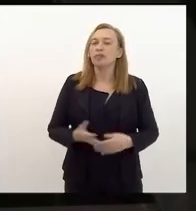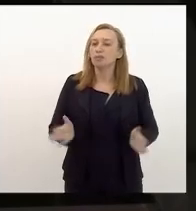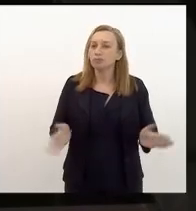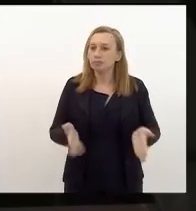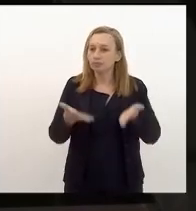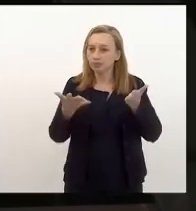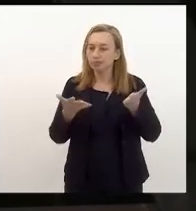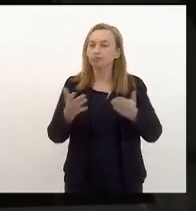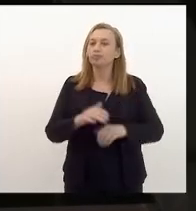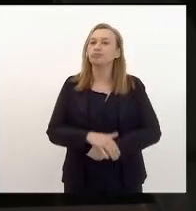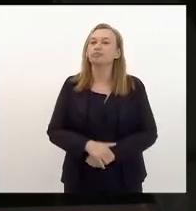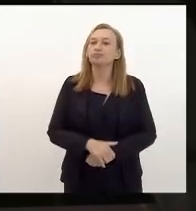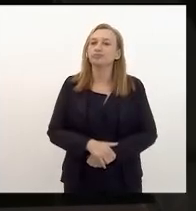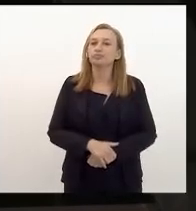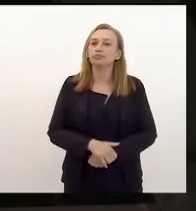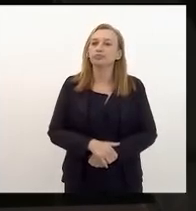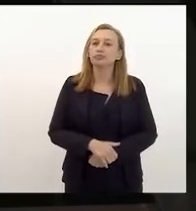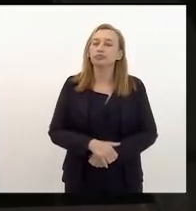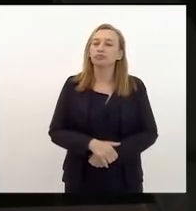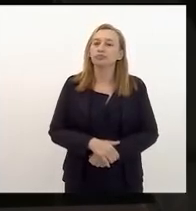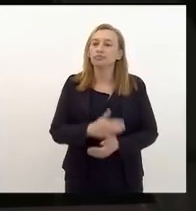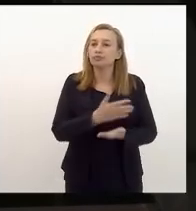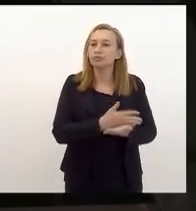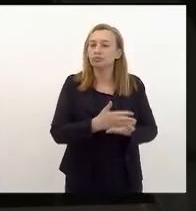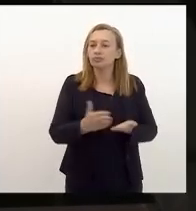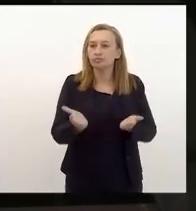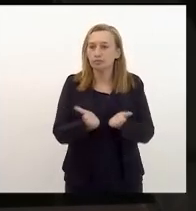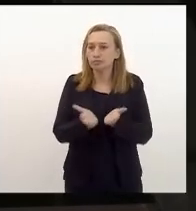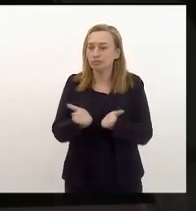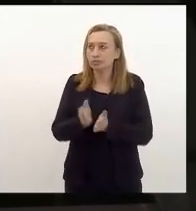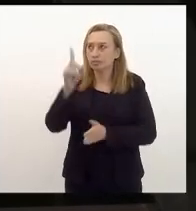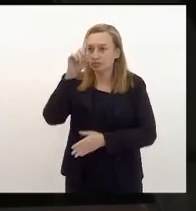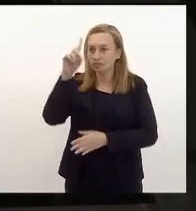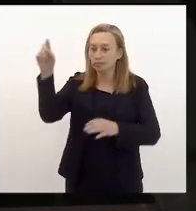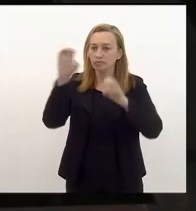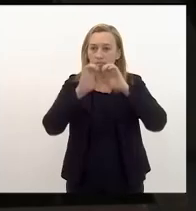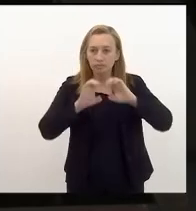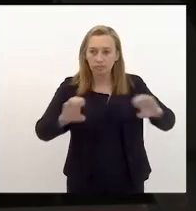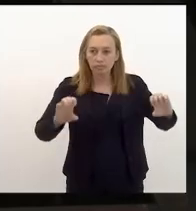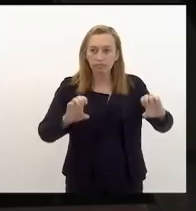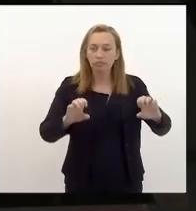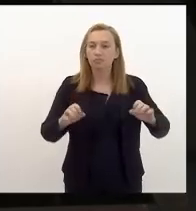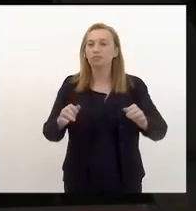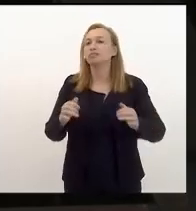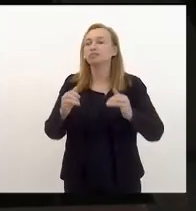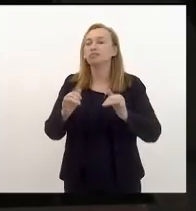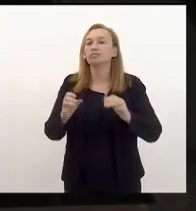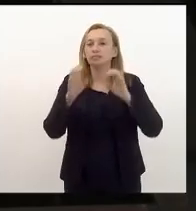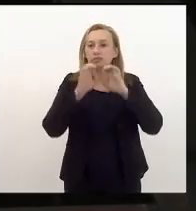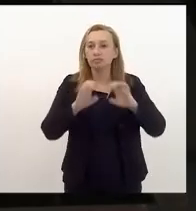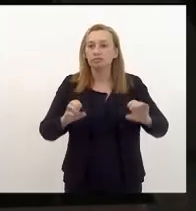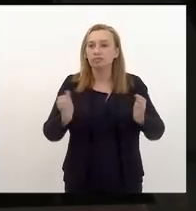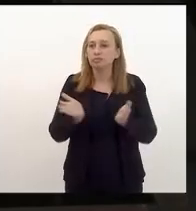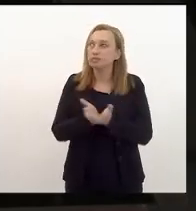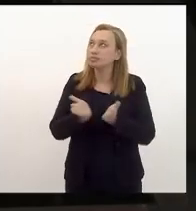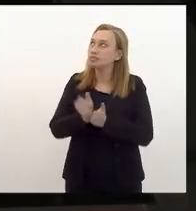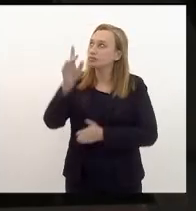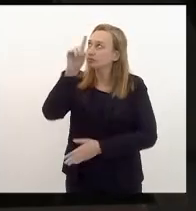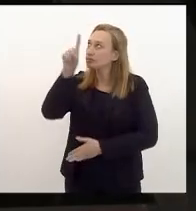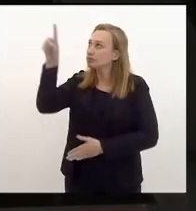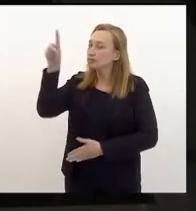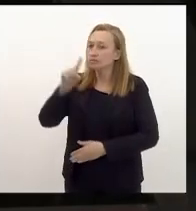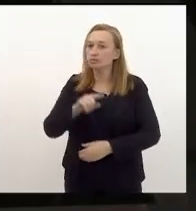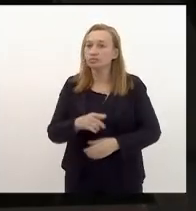para a prática dos princípios bíblicos, o princípio do evangelismo, de anunciar o evangelho,